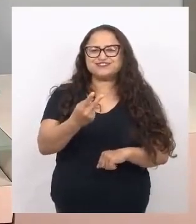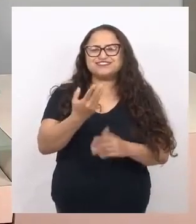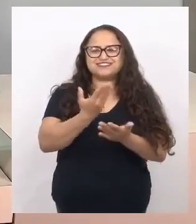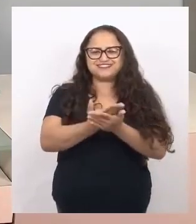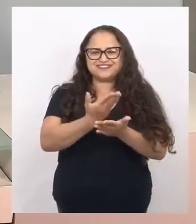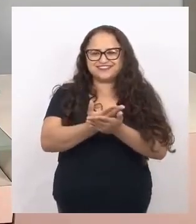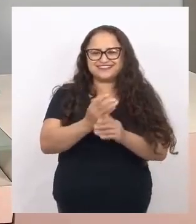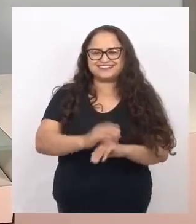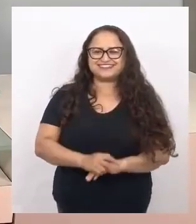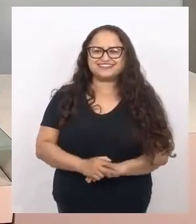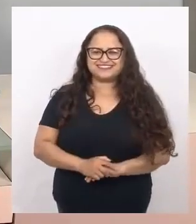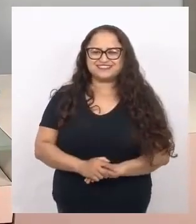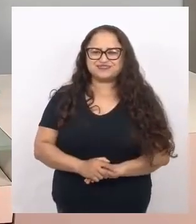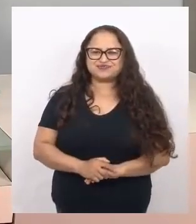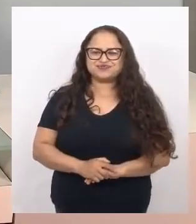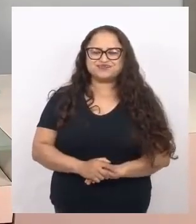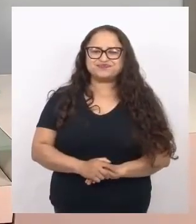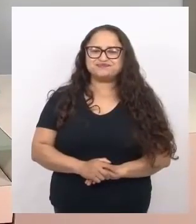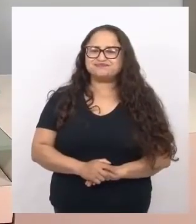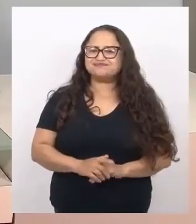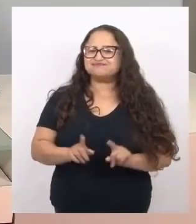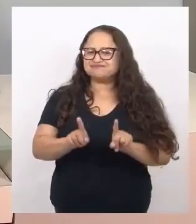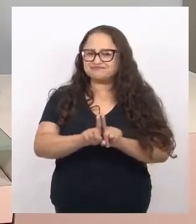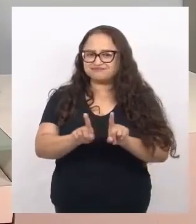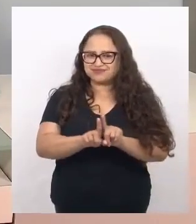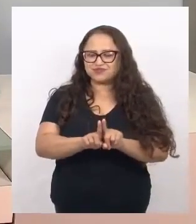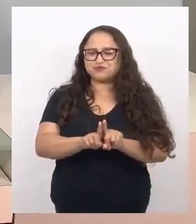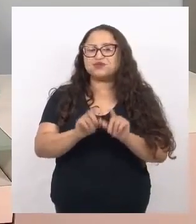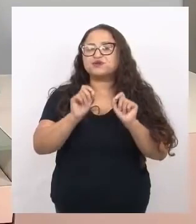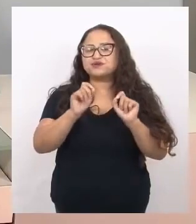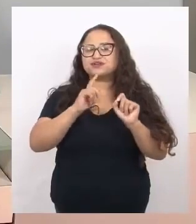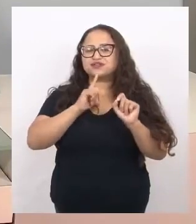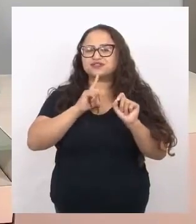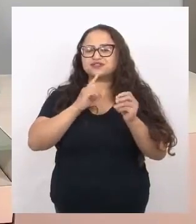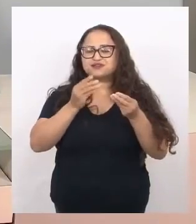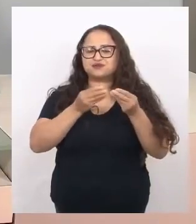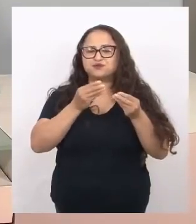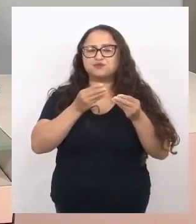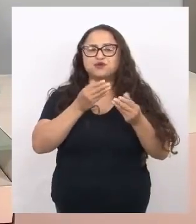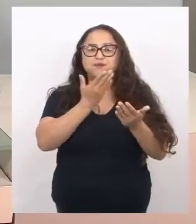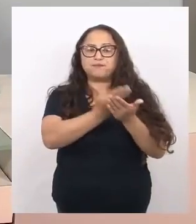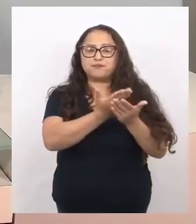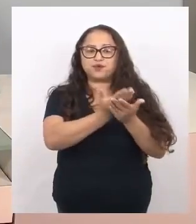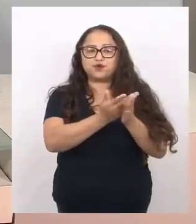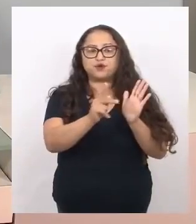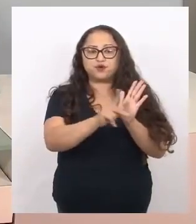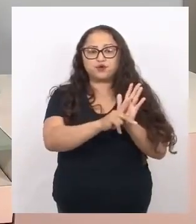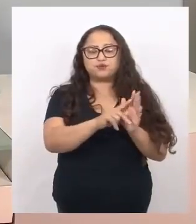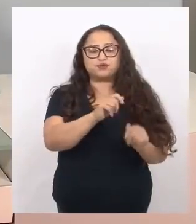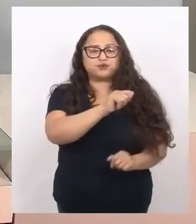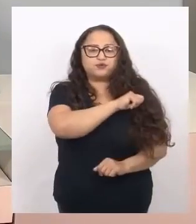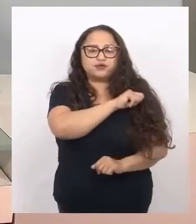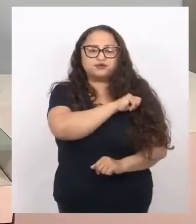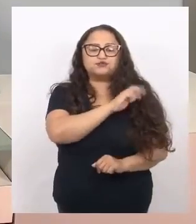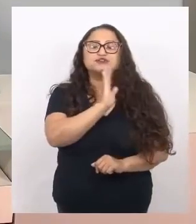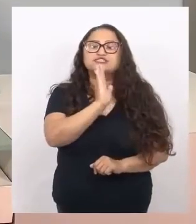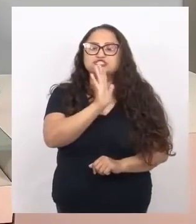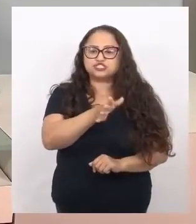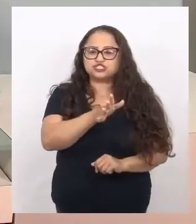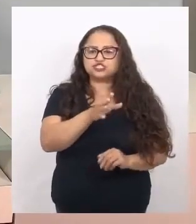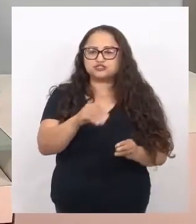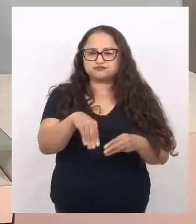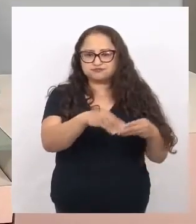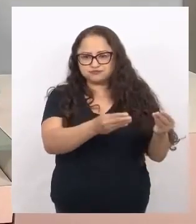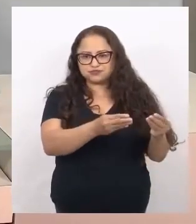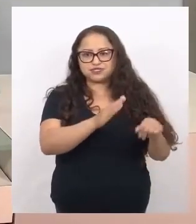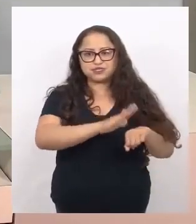estudo adicional, né, esse ATPI, ele vai contar como aula com o aluno. Então, se eu já atribuí 32 aulas e ela tem